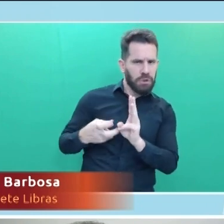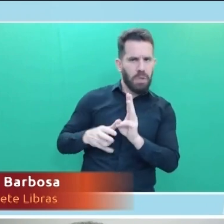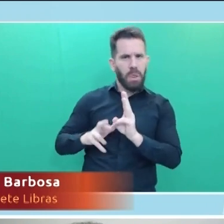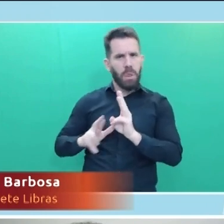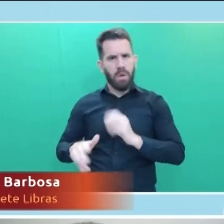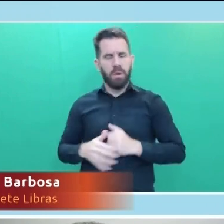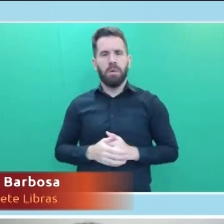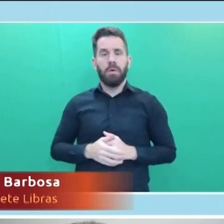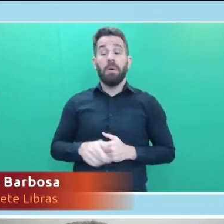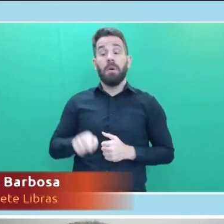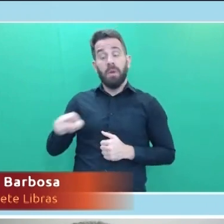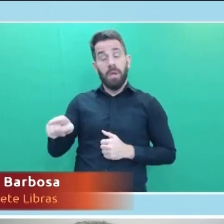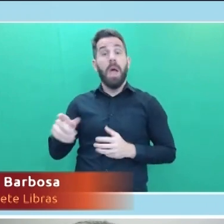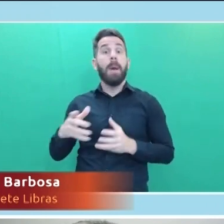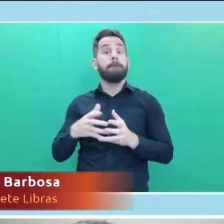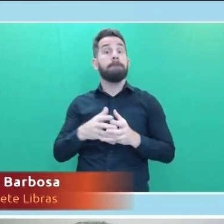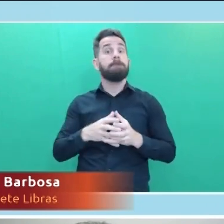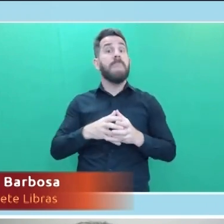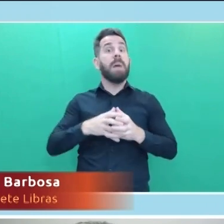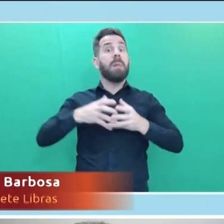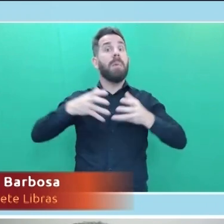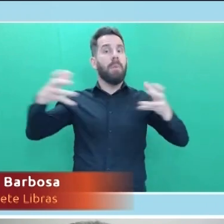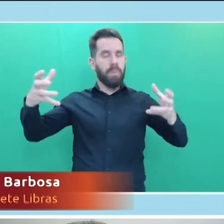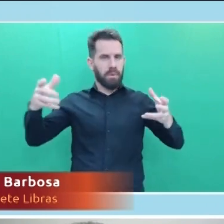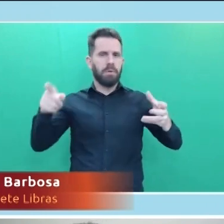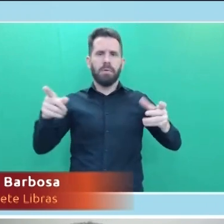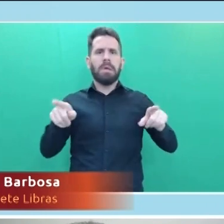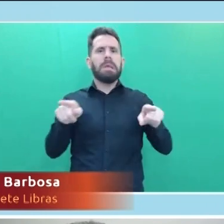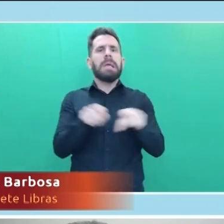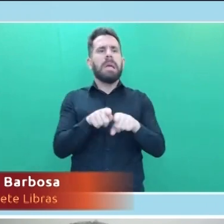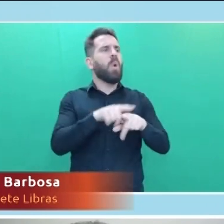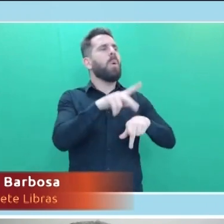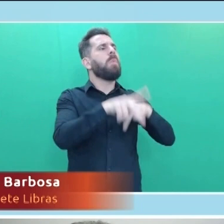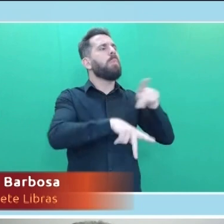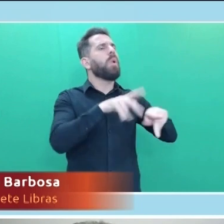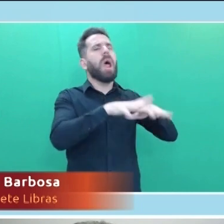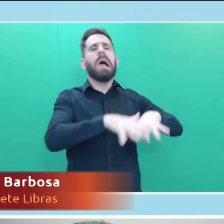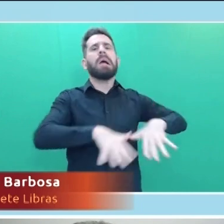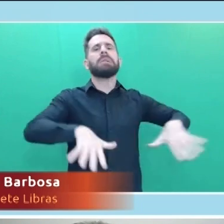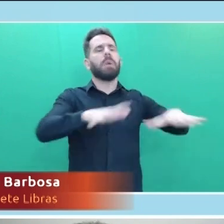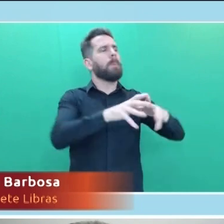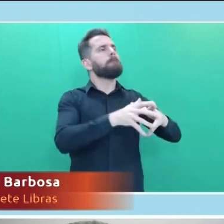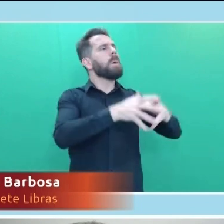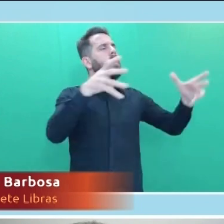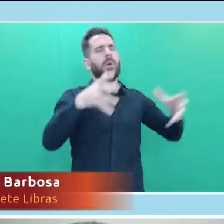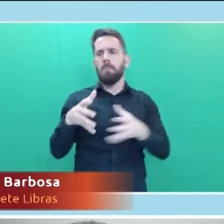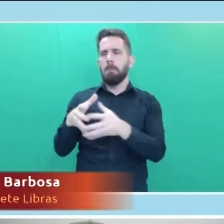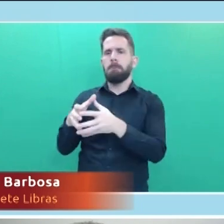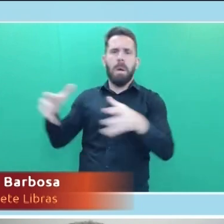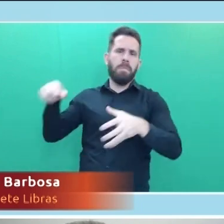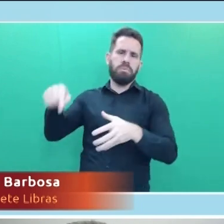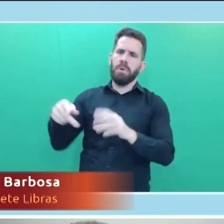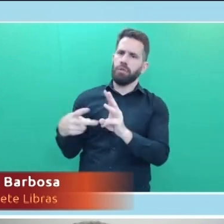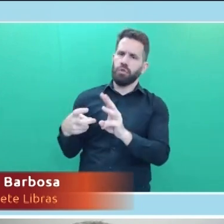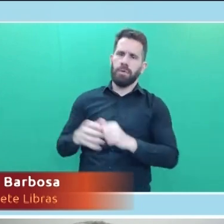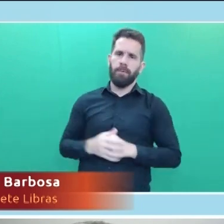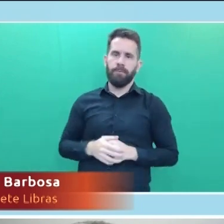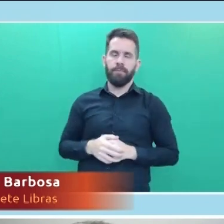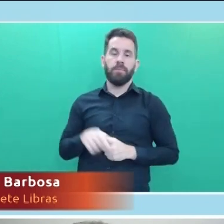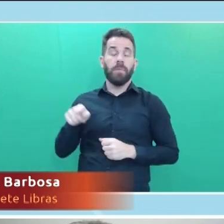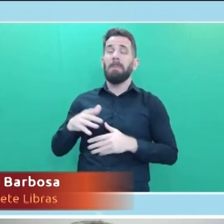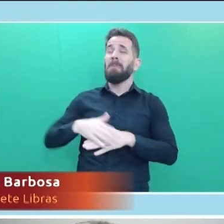da população. Quer dizer, que o município que teve maior população indígena agora foi a de